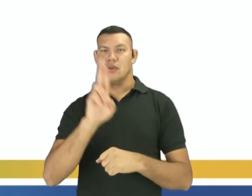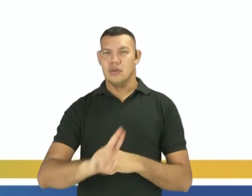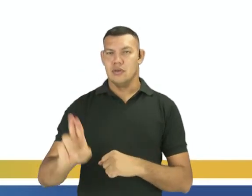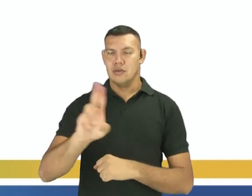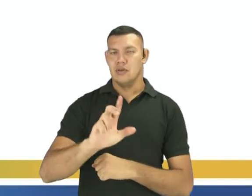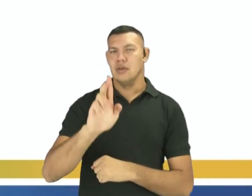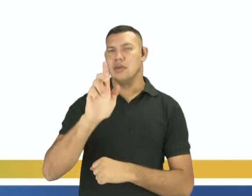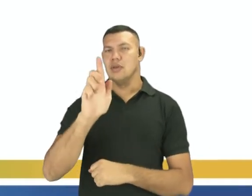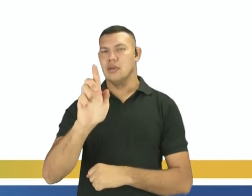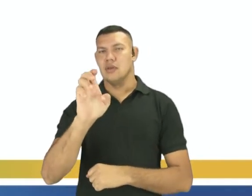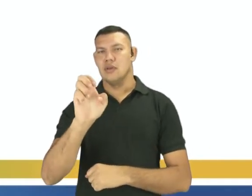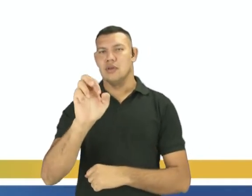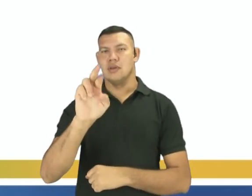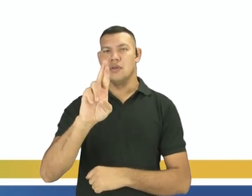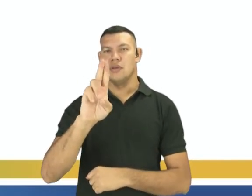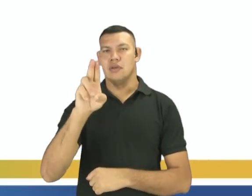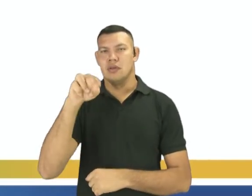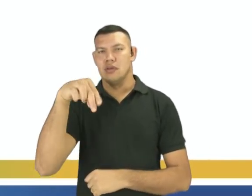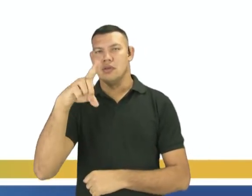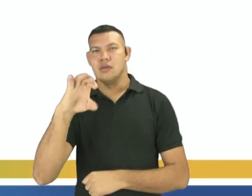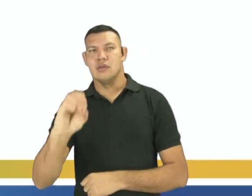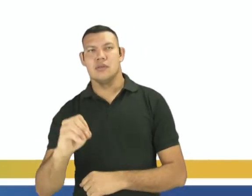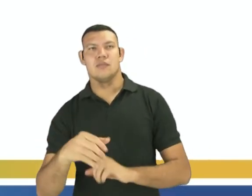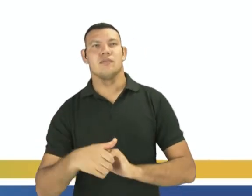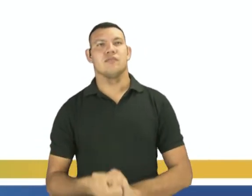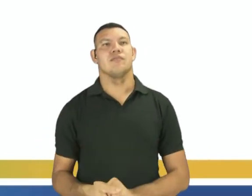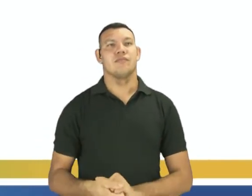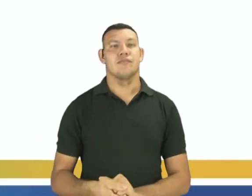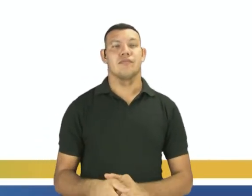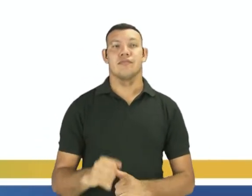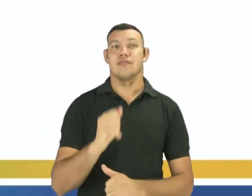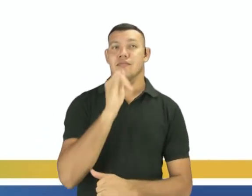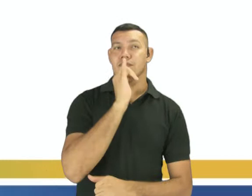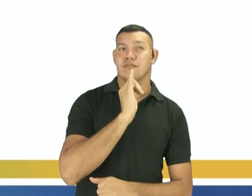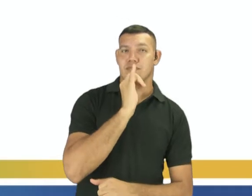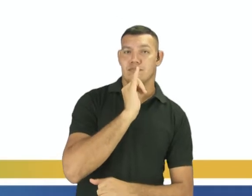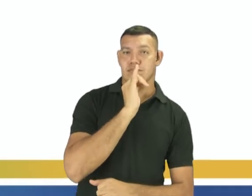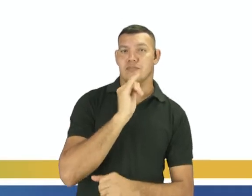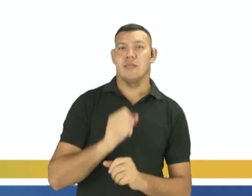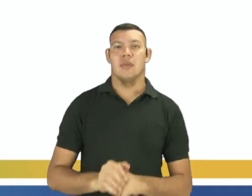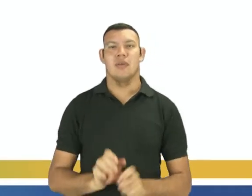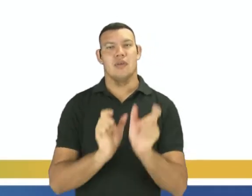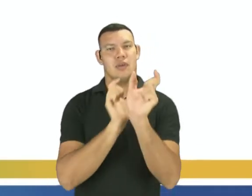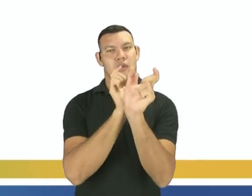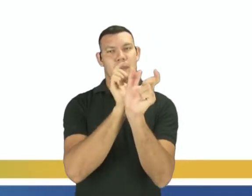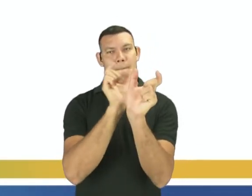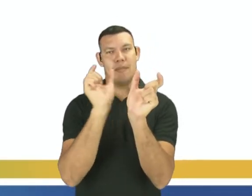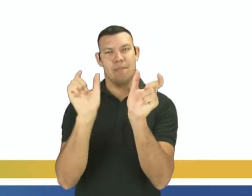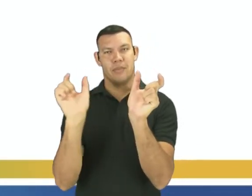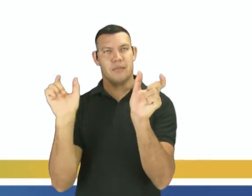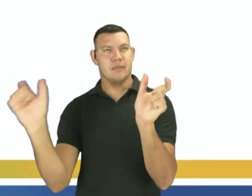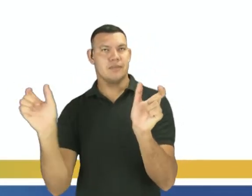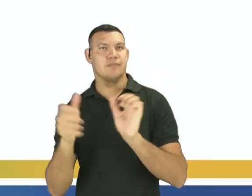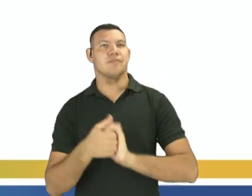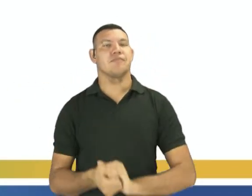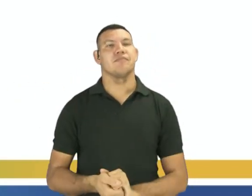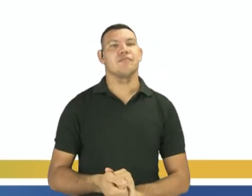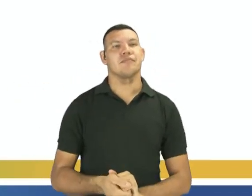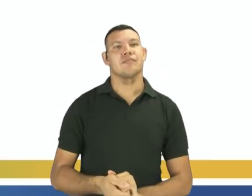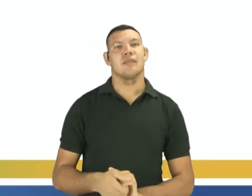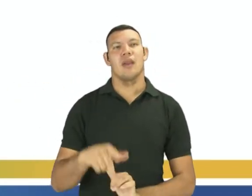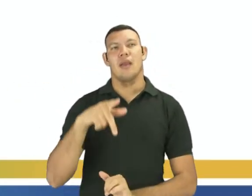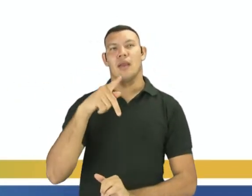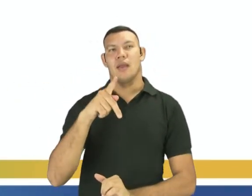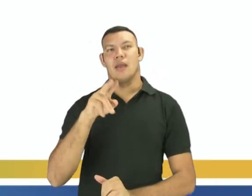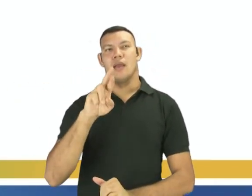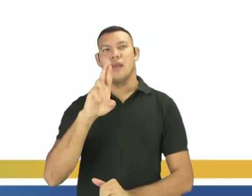gerúndio. Mais alguns exemplos com relação às preposições. Olha só, before going to bed, we